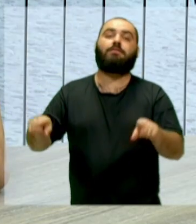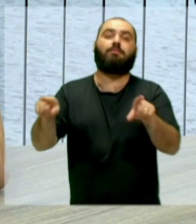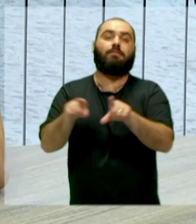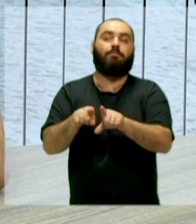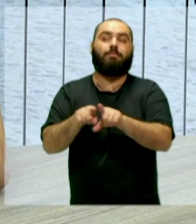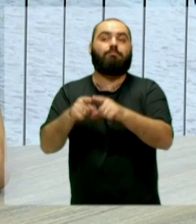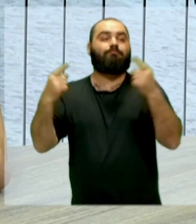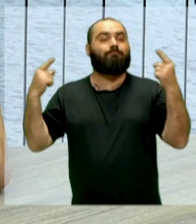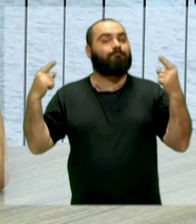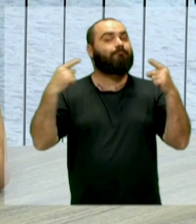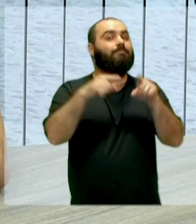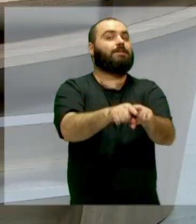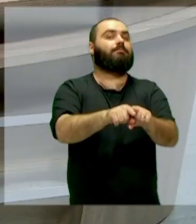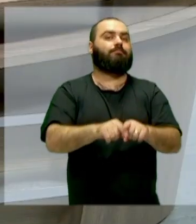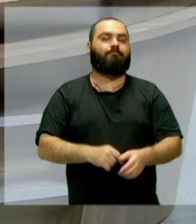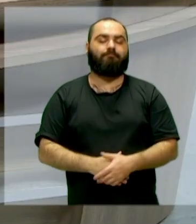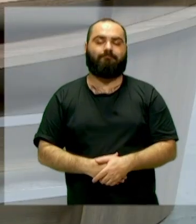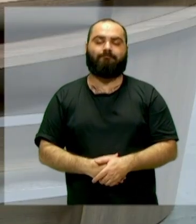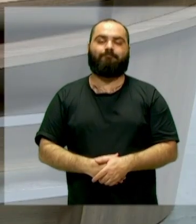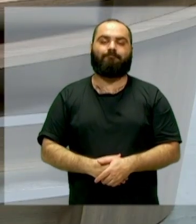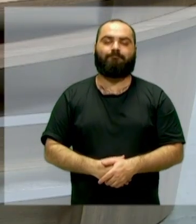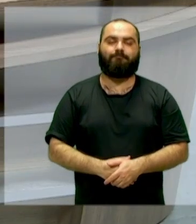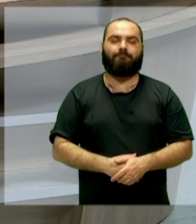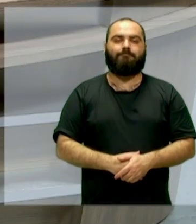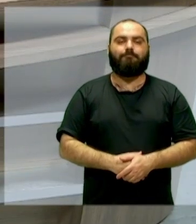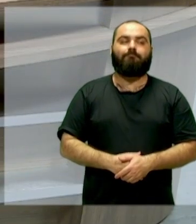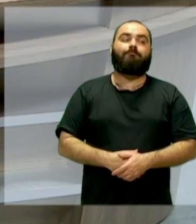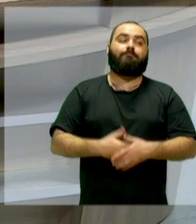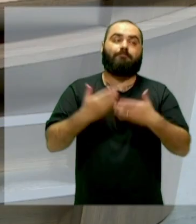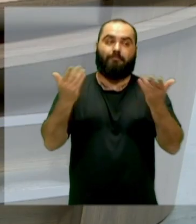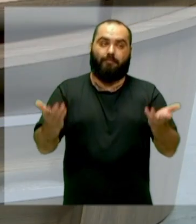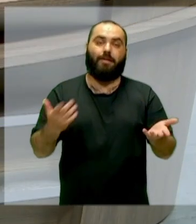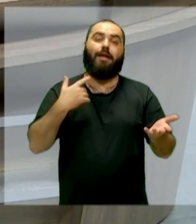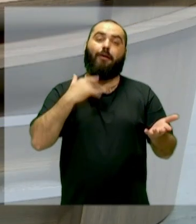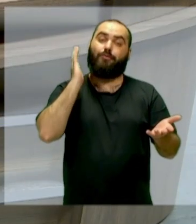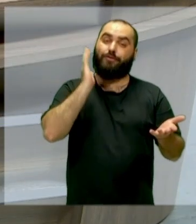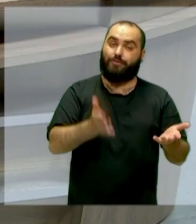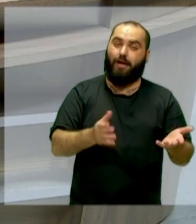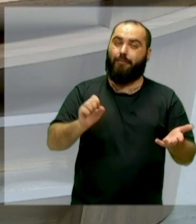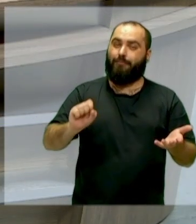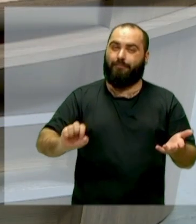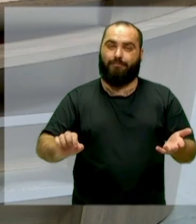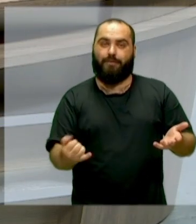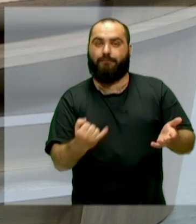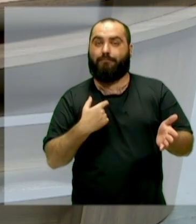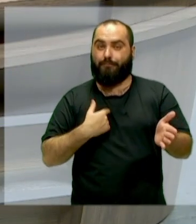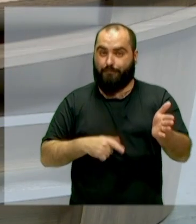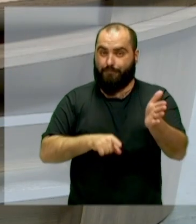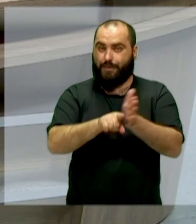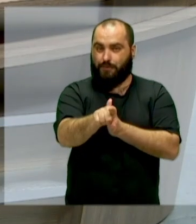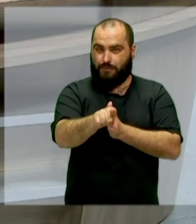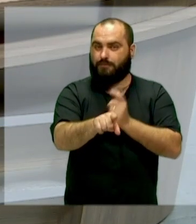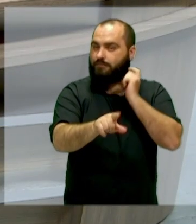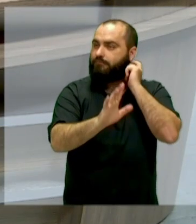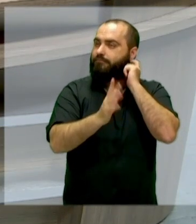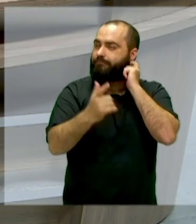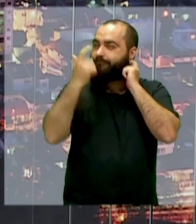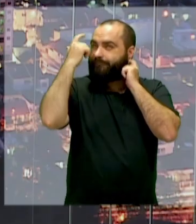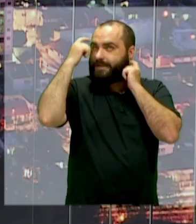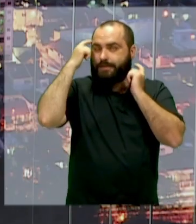parceria e eh Essa era até tu tá até adiantando uma resposta a uma pergunta que eu já a a havia